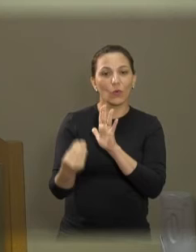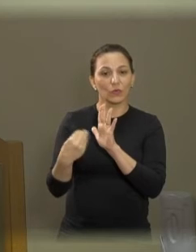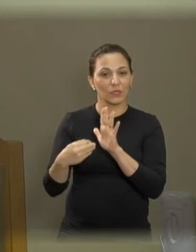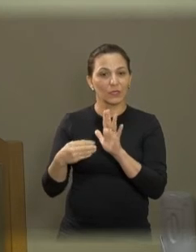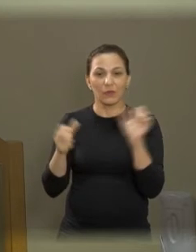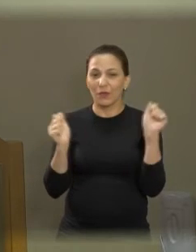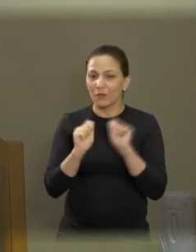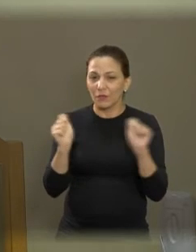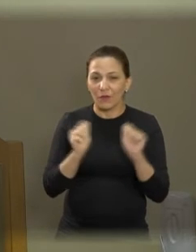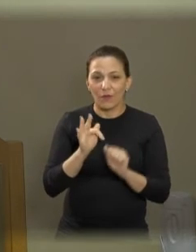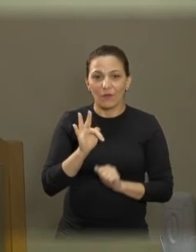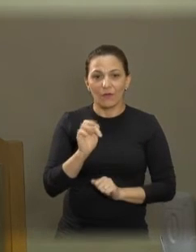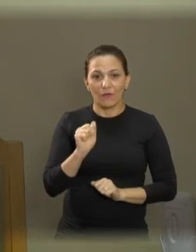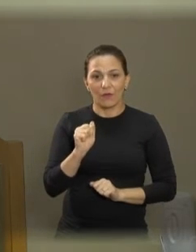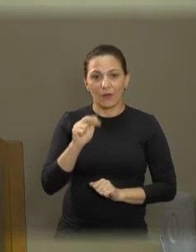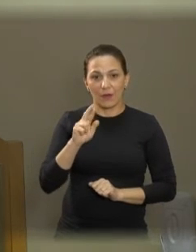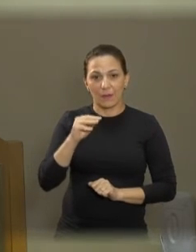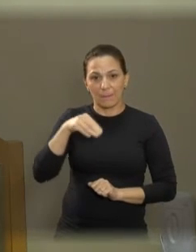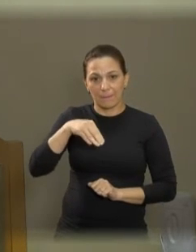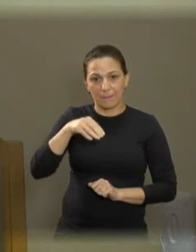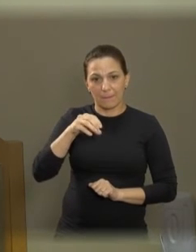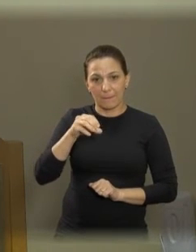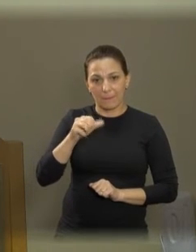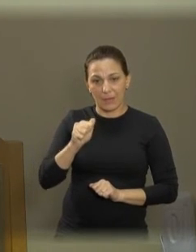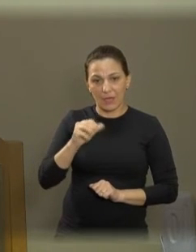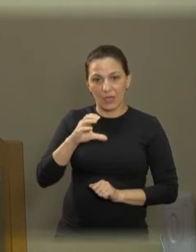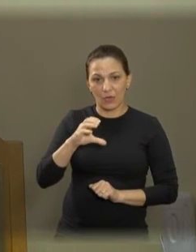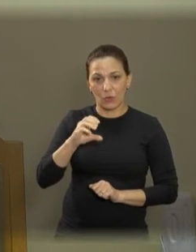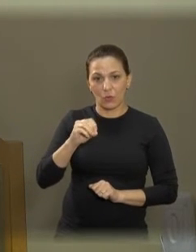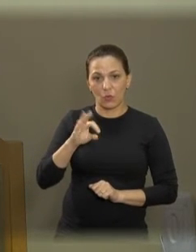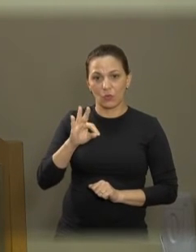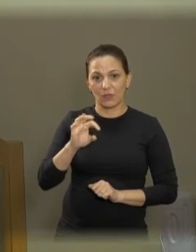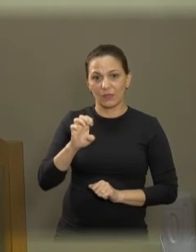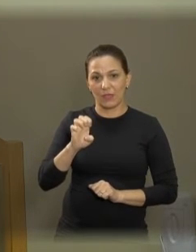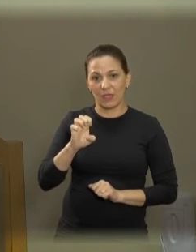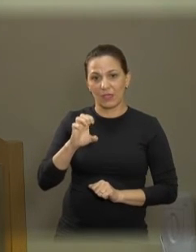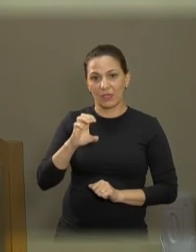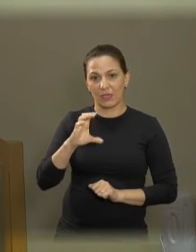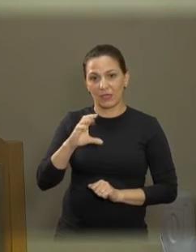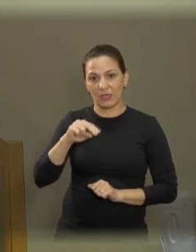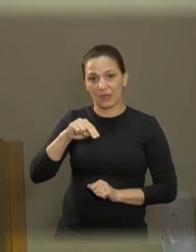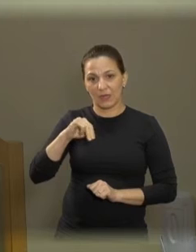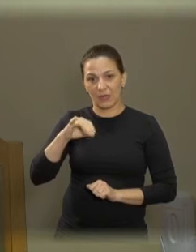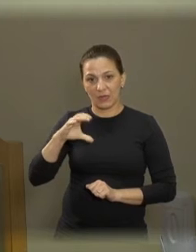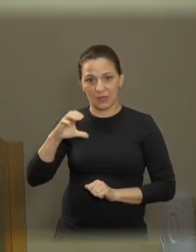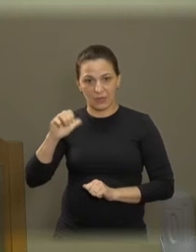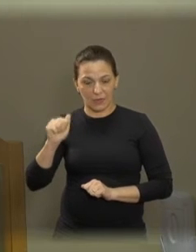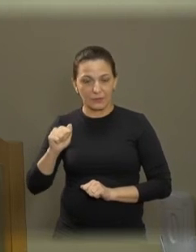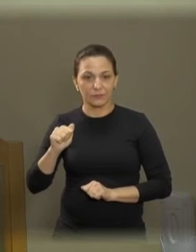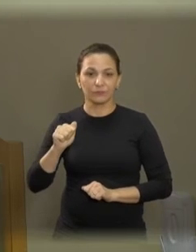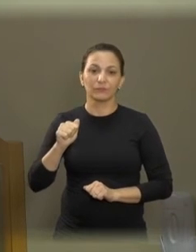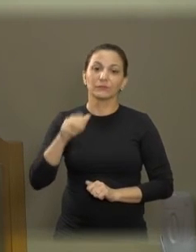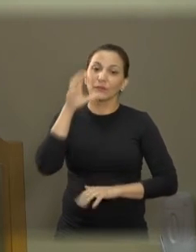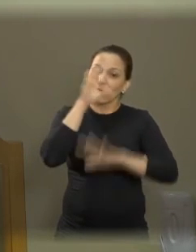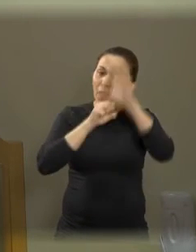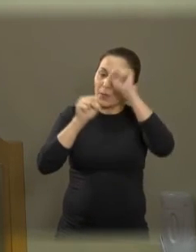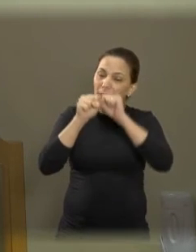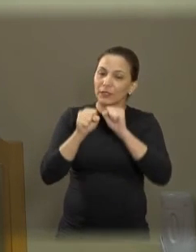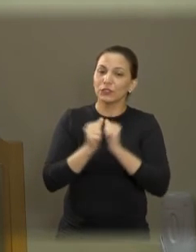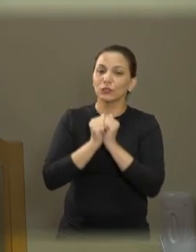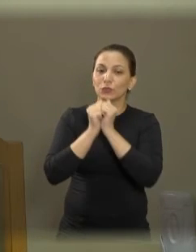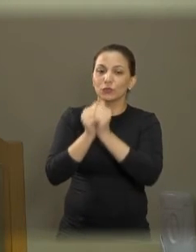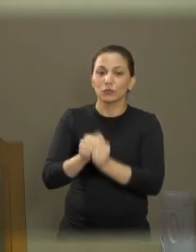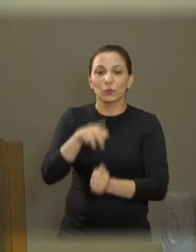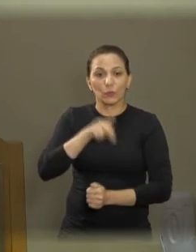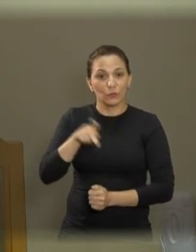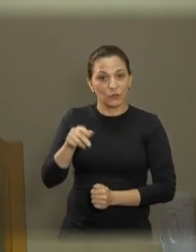apaixonado por farmacotécnica, dormia do lado do livro. Né? Então, eu aprendi muito com o professor